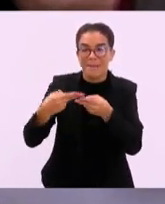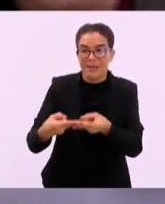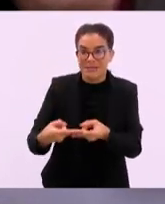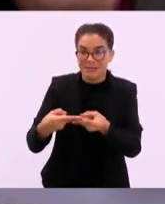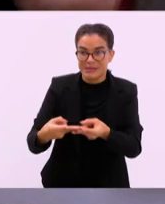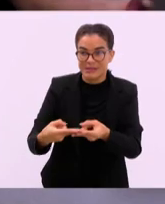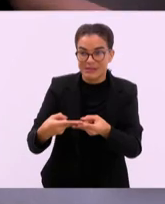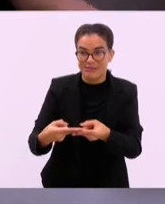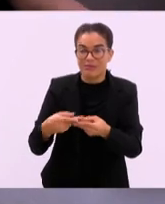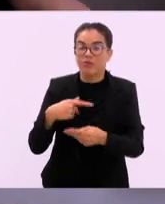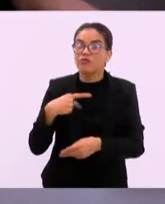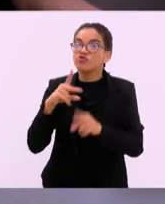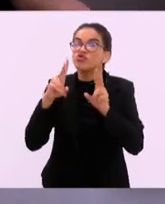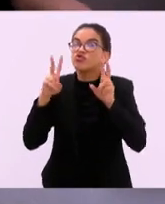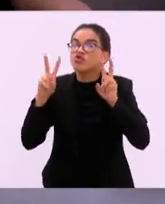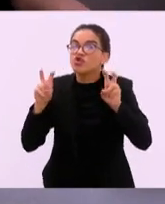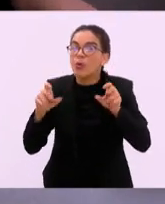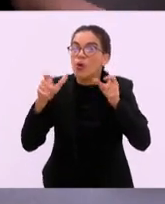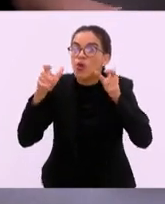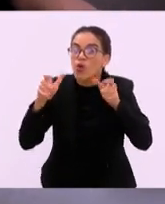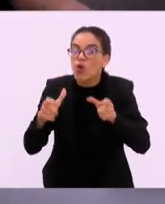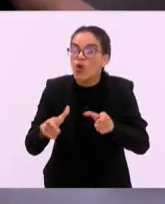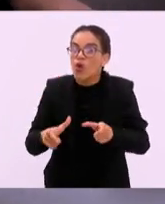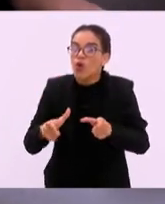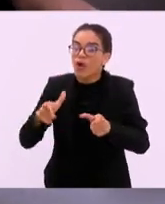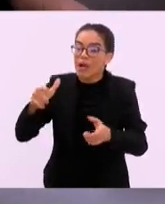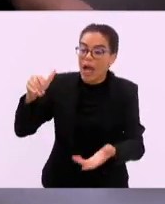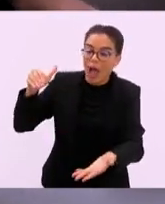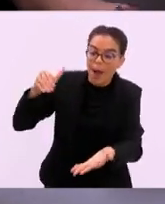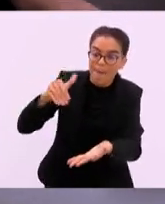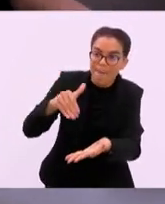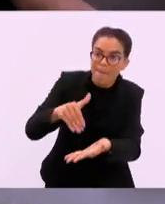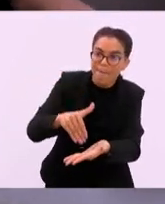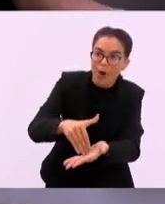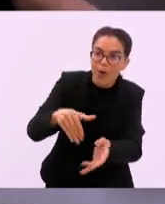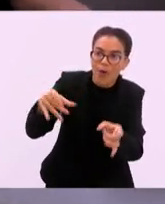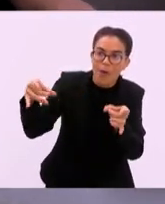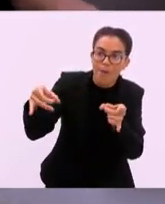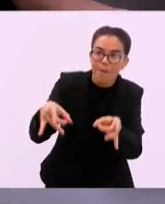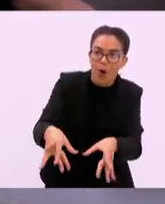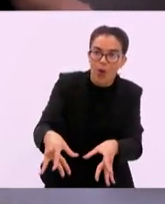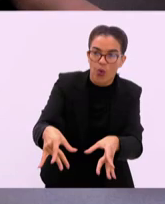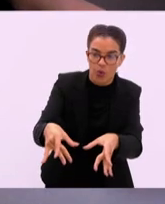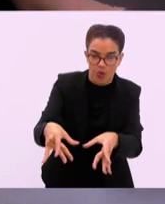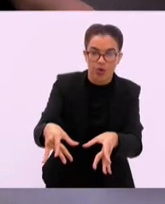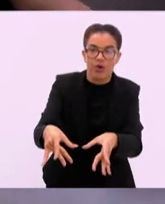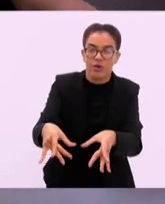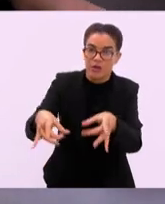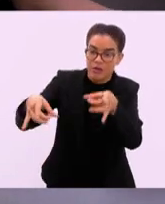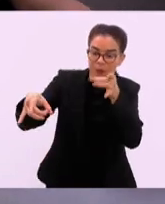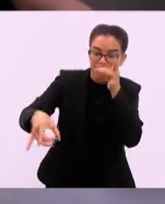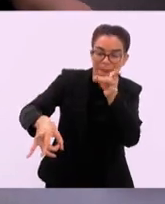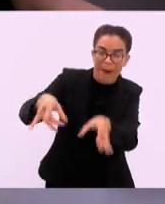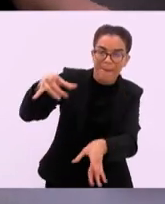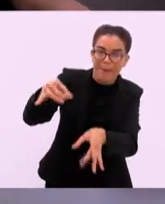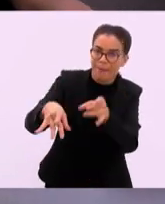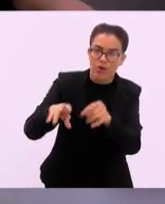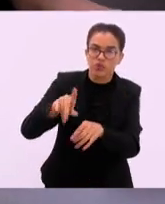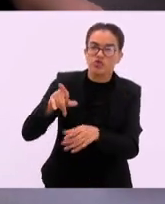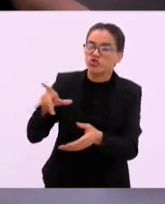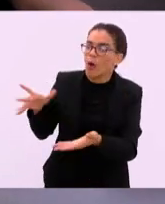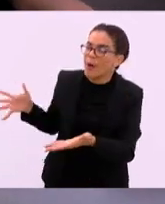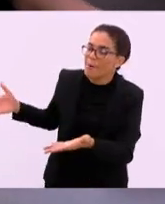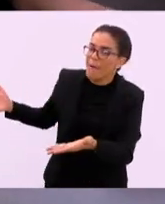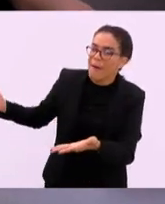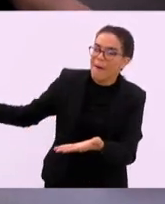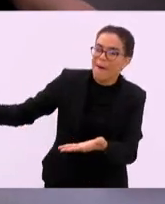legisla sobre o destino final dos resíduos sólidos. Defesa civil. Sobre o destino final, não sobre a coleta do